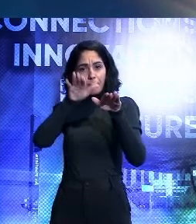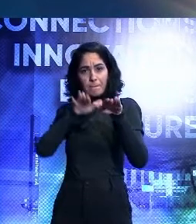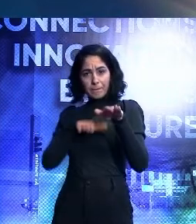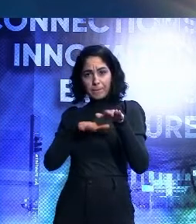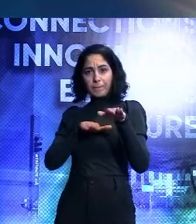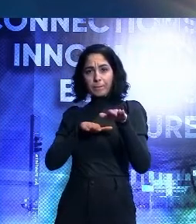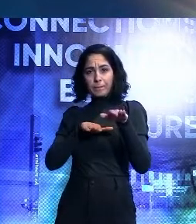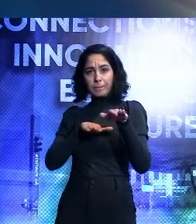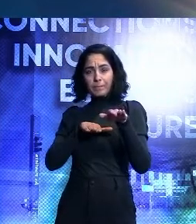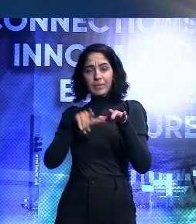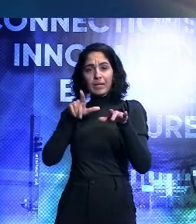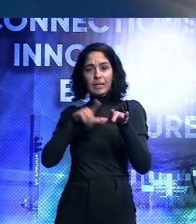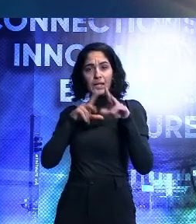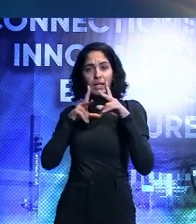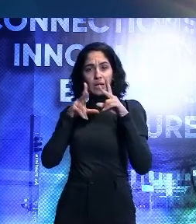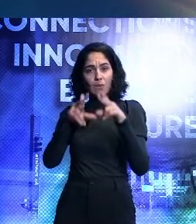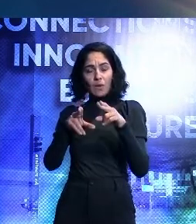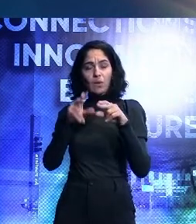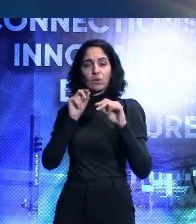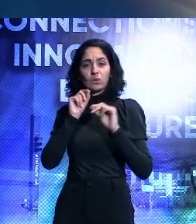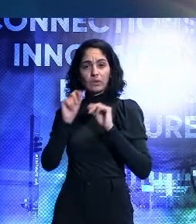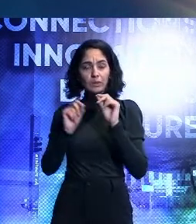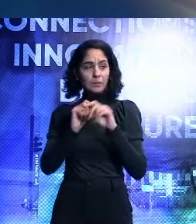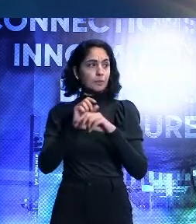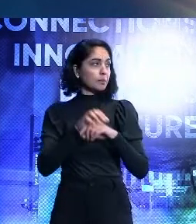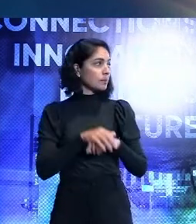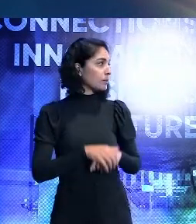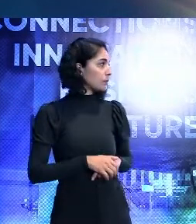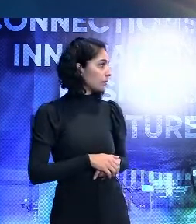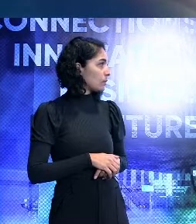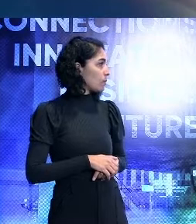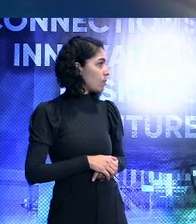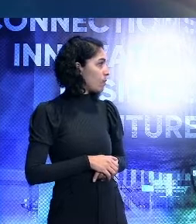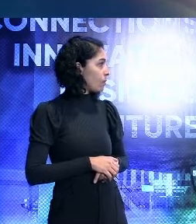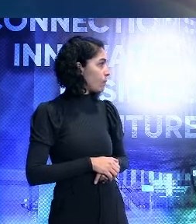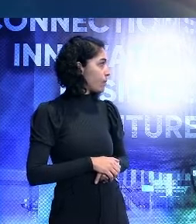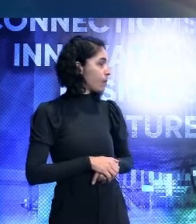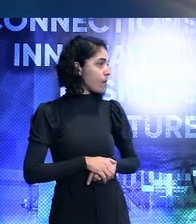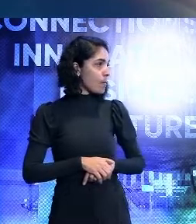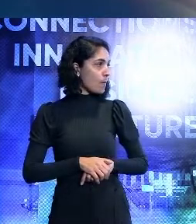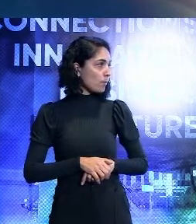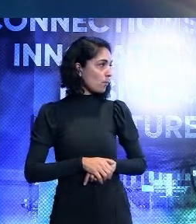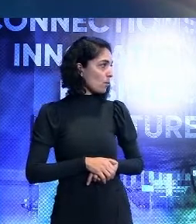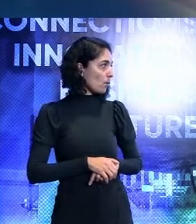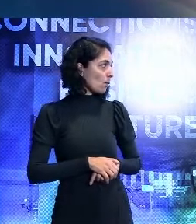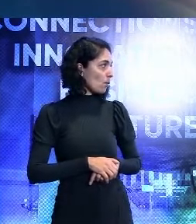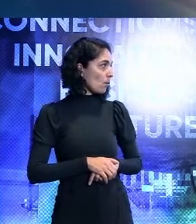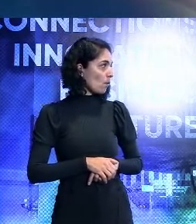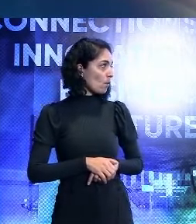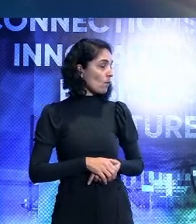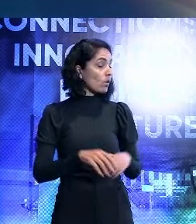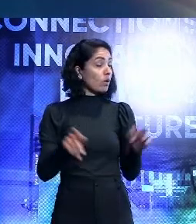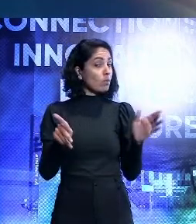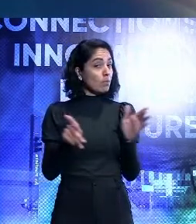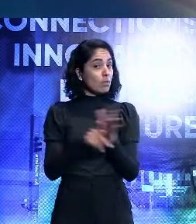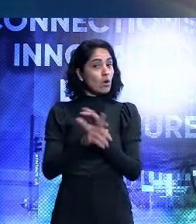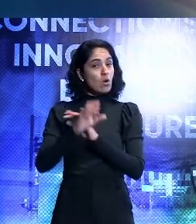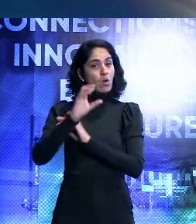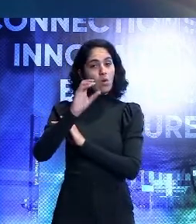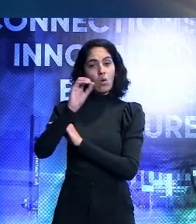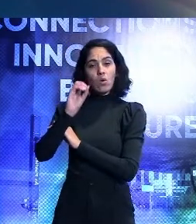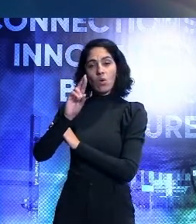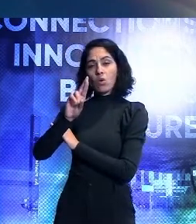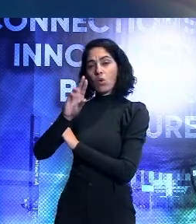vai ter uma figura igual essa daqui. Aqui, gente, fluxo de valor do Corolla, do